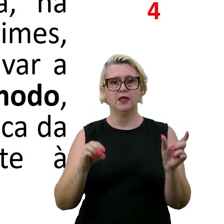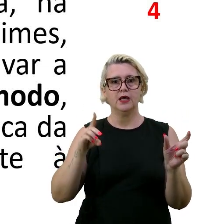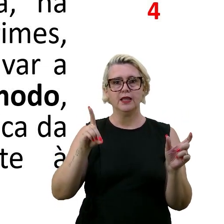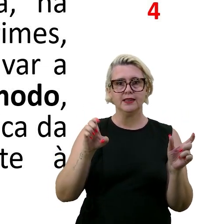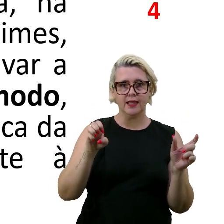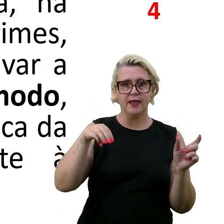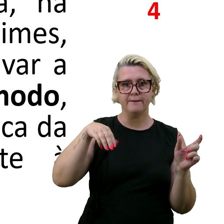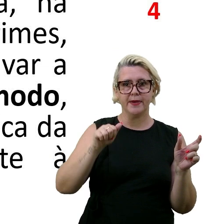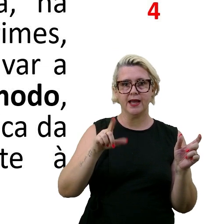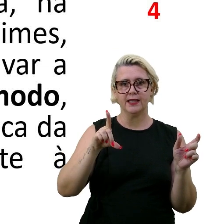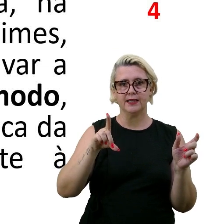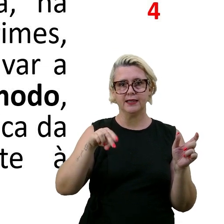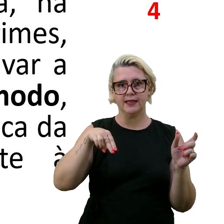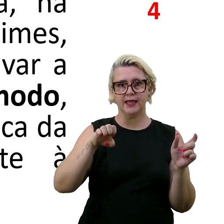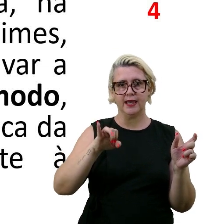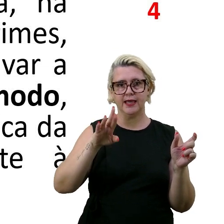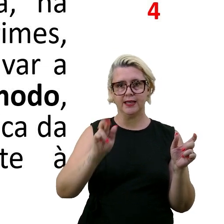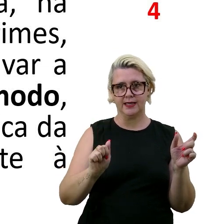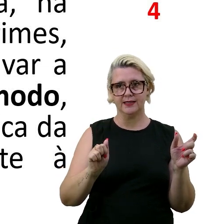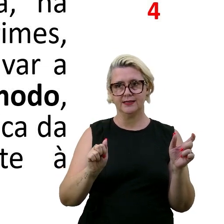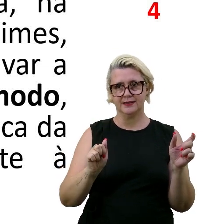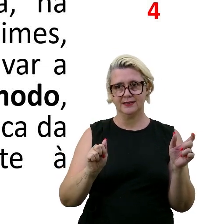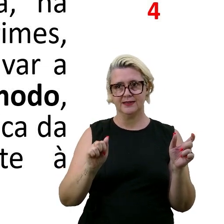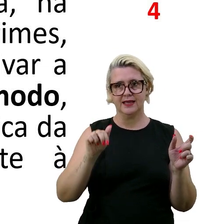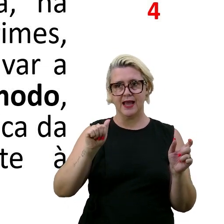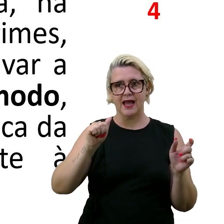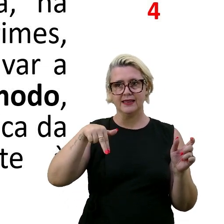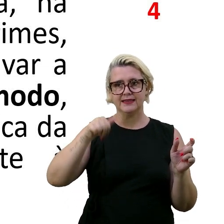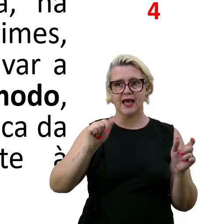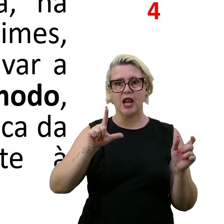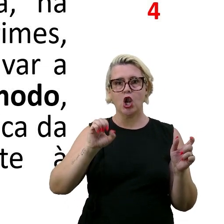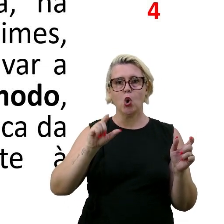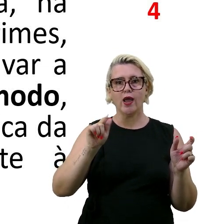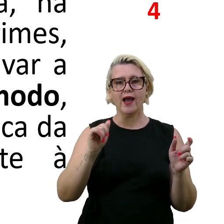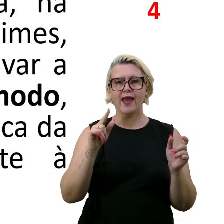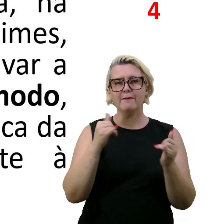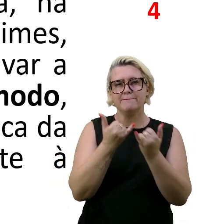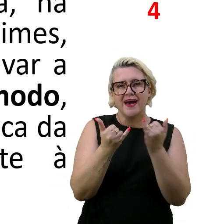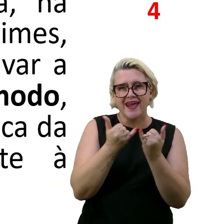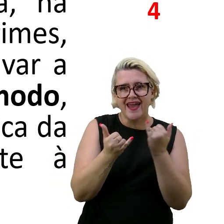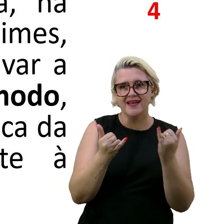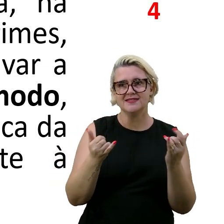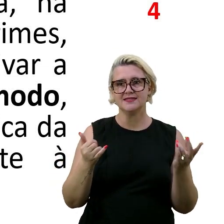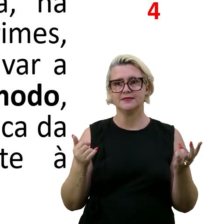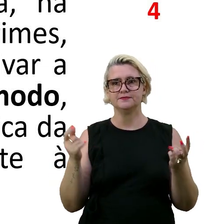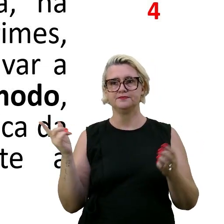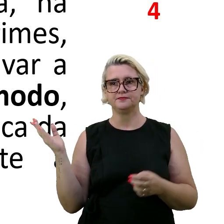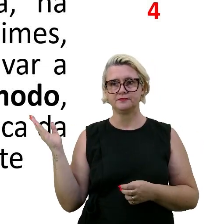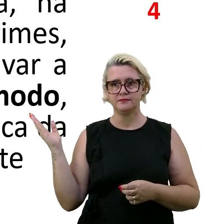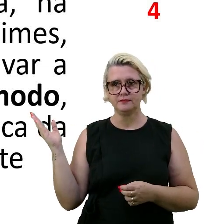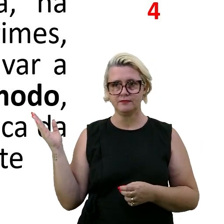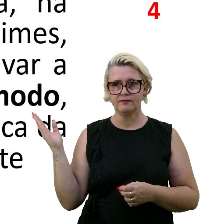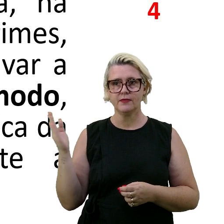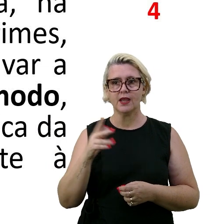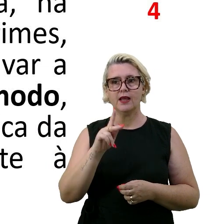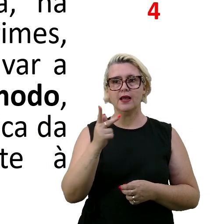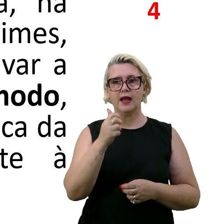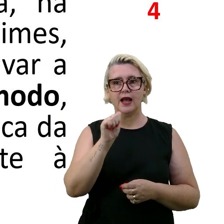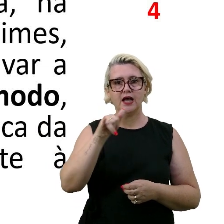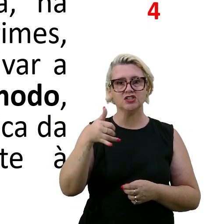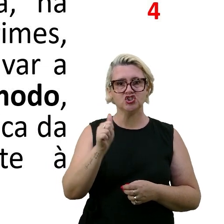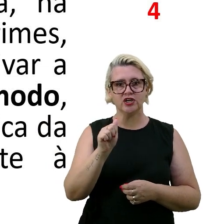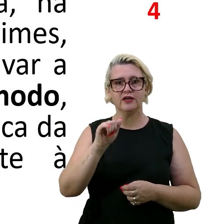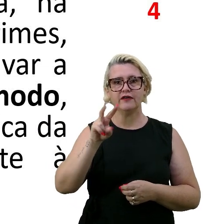maneira análoga, ou seja, de maneira semelhante, é mais um. Haja vista que é